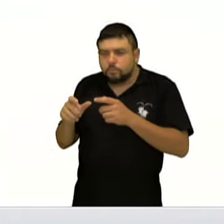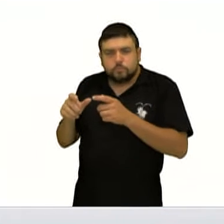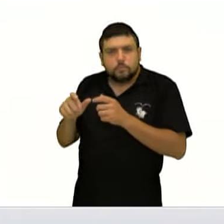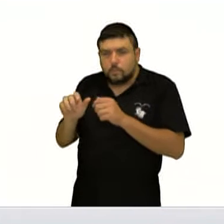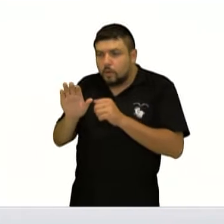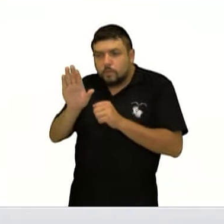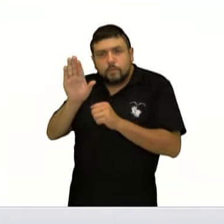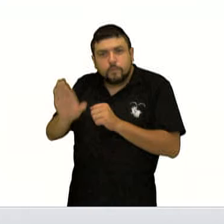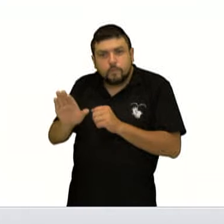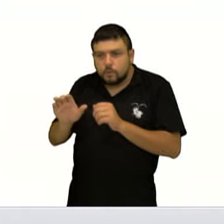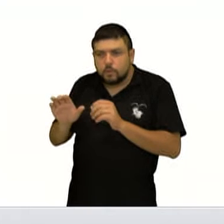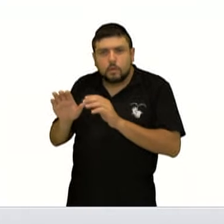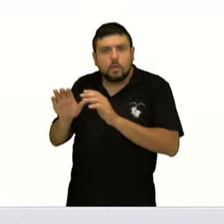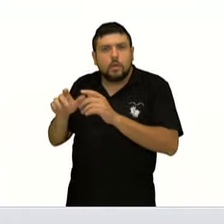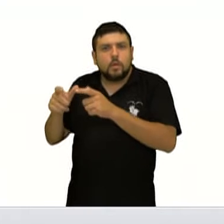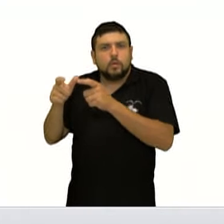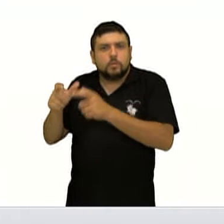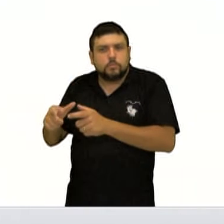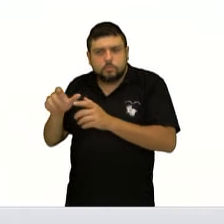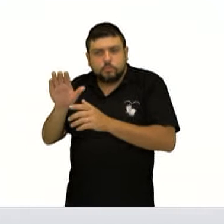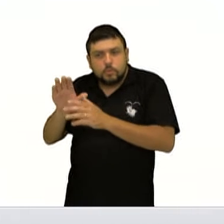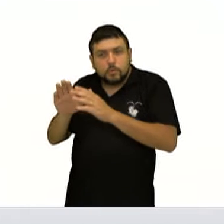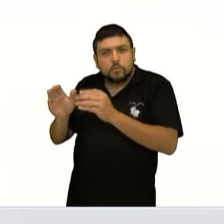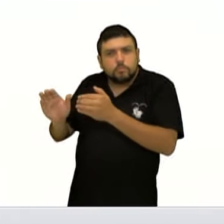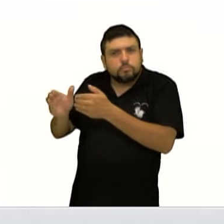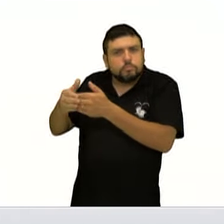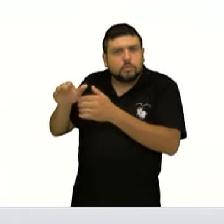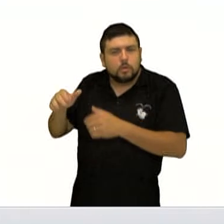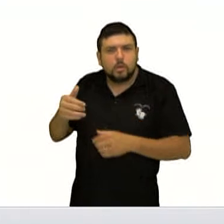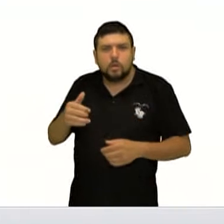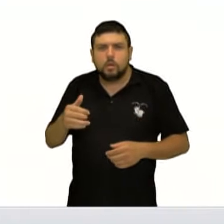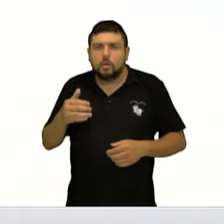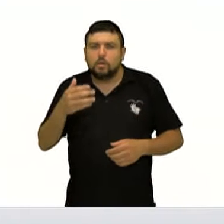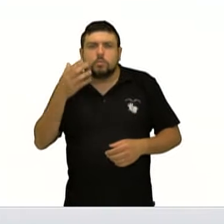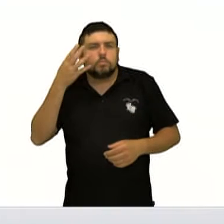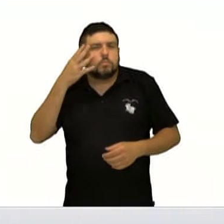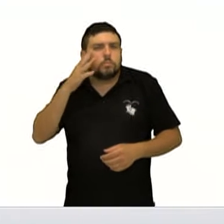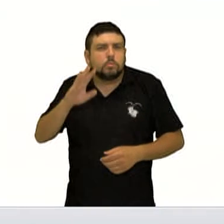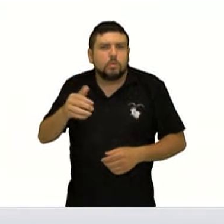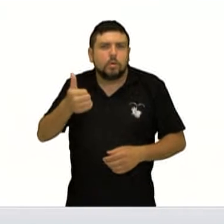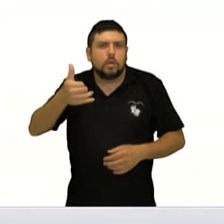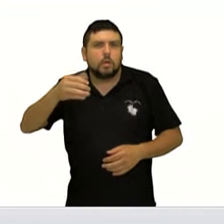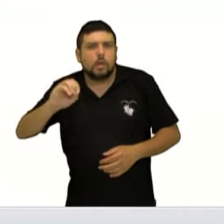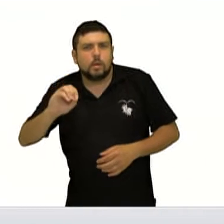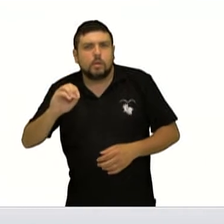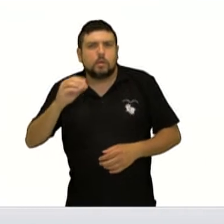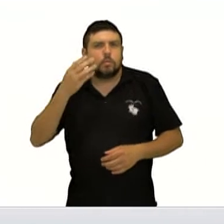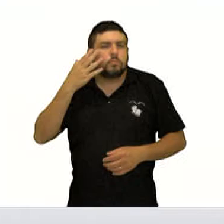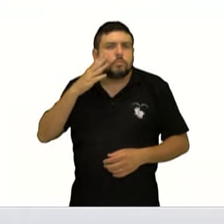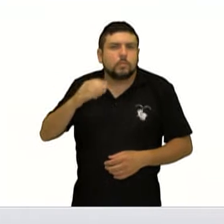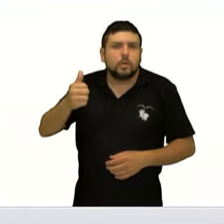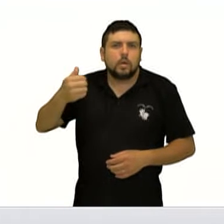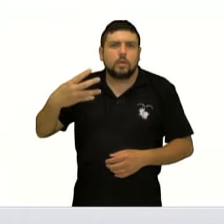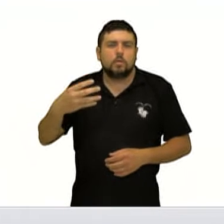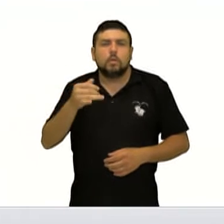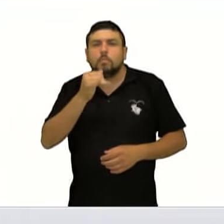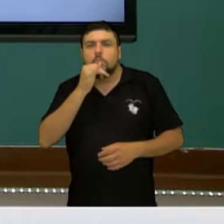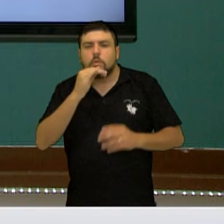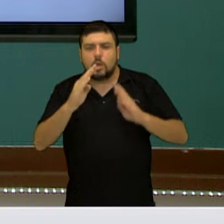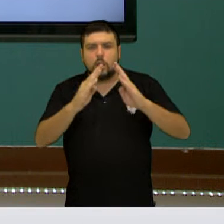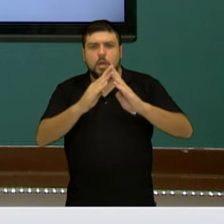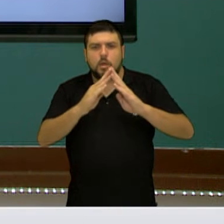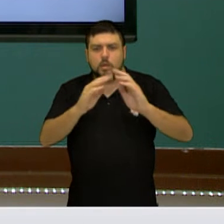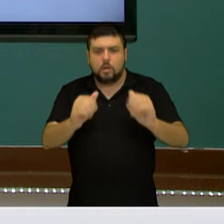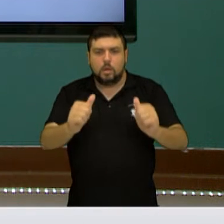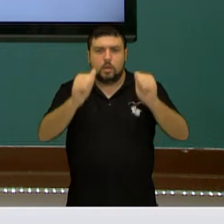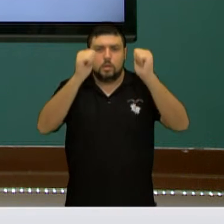durante 10 ou 14 dias. Uma edícula no fundo, sabe, um quartinho nos fundos separado, para a